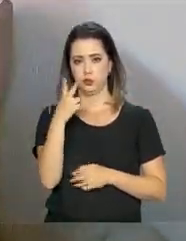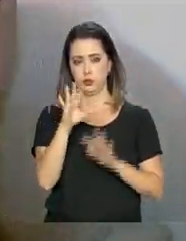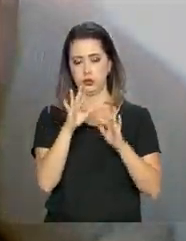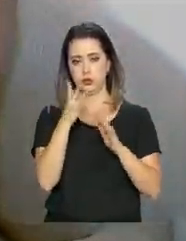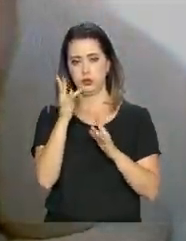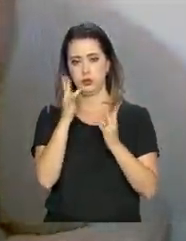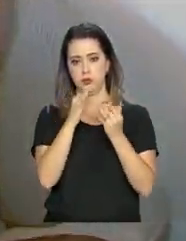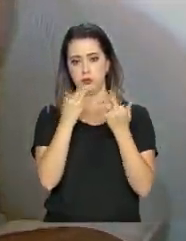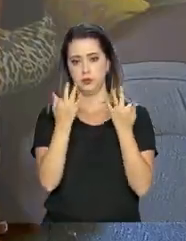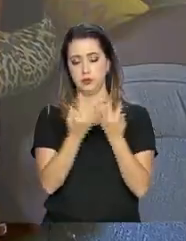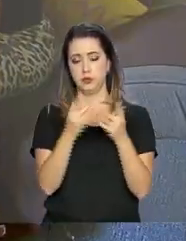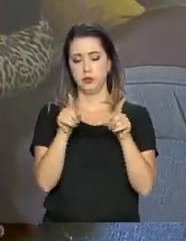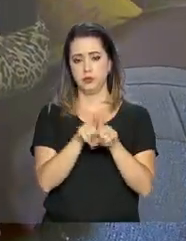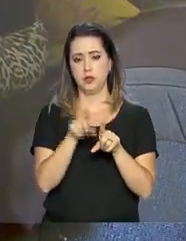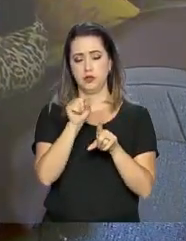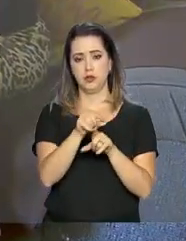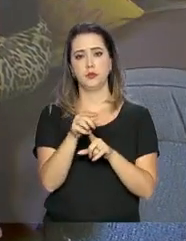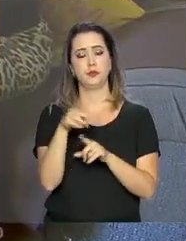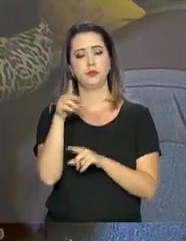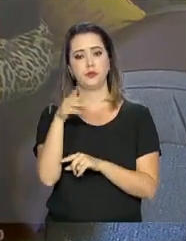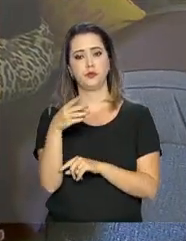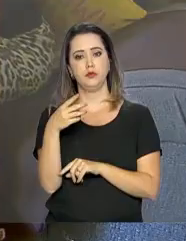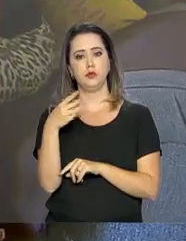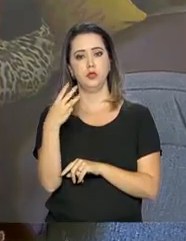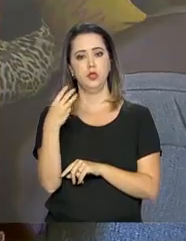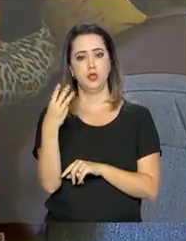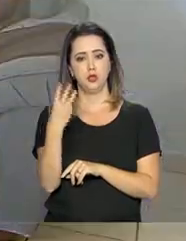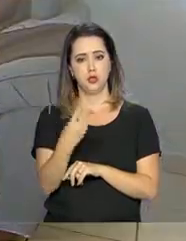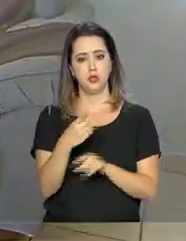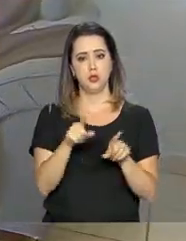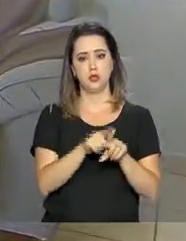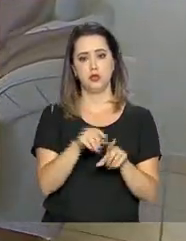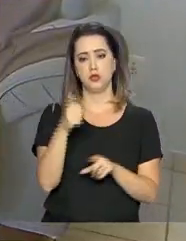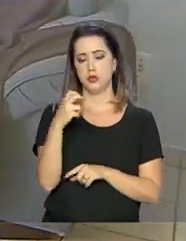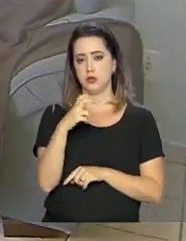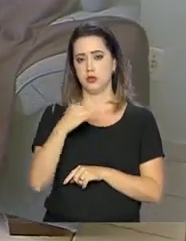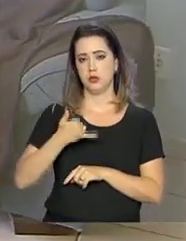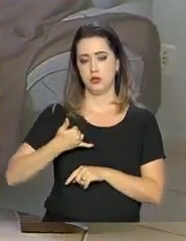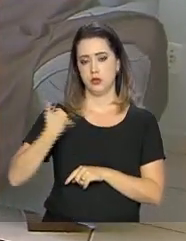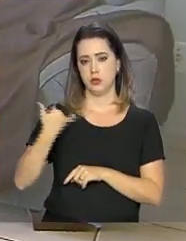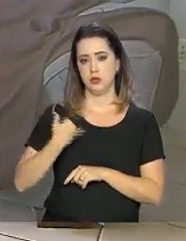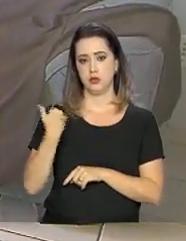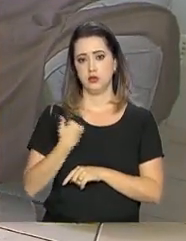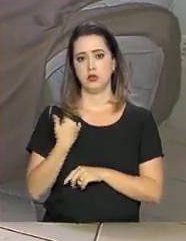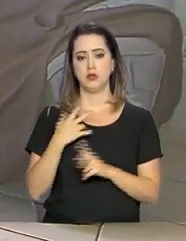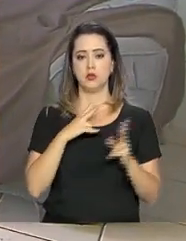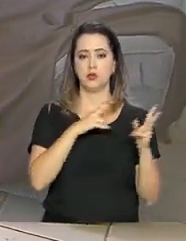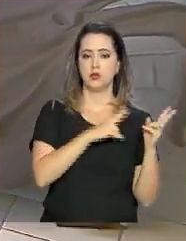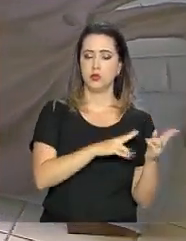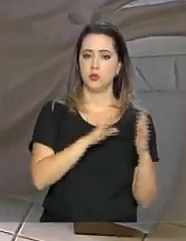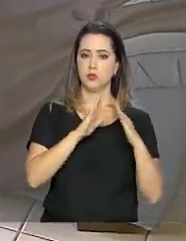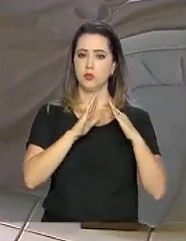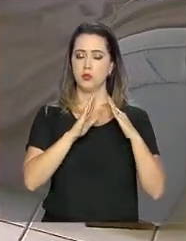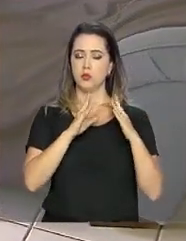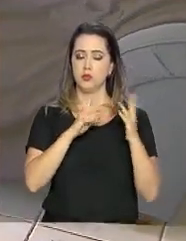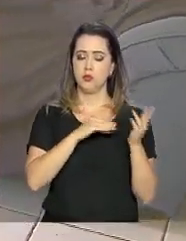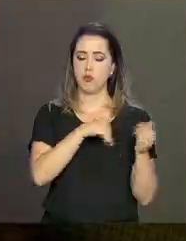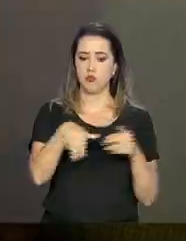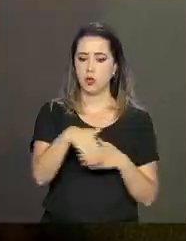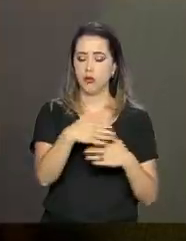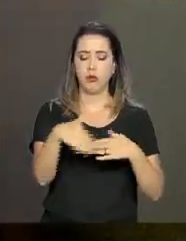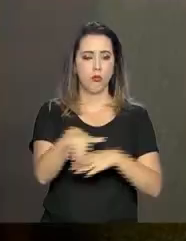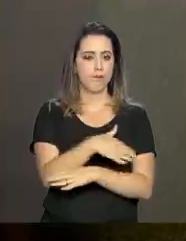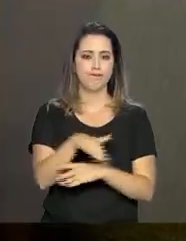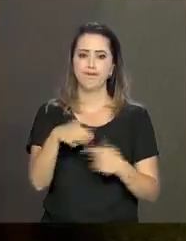de 3 e 15 anos ele conta que chegou a dormir nas ruas de boa vista mas que agora na capital federal